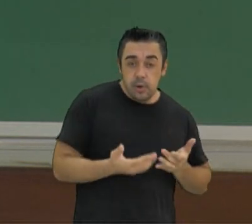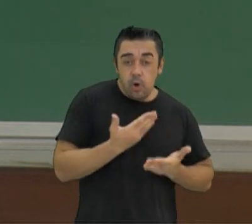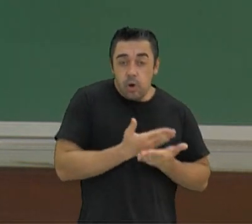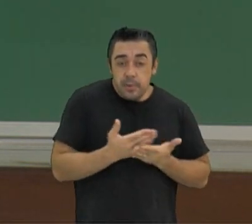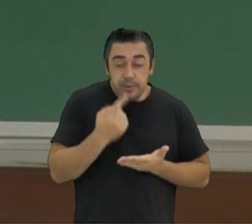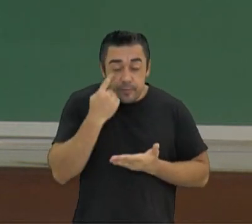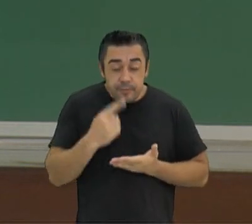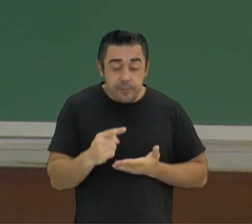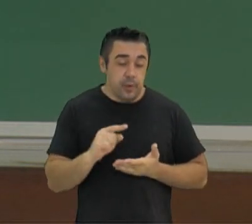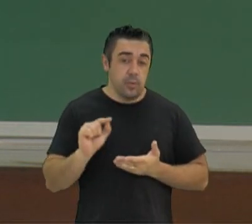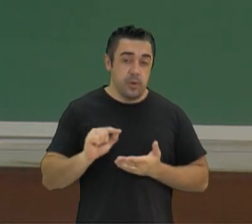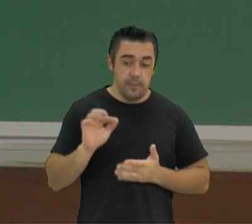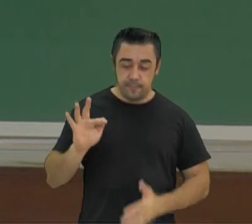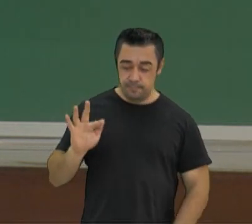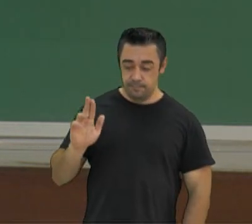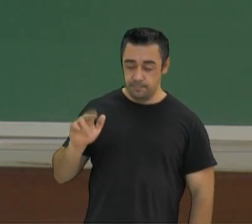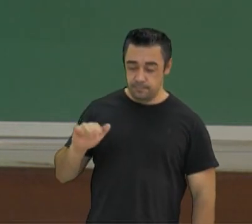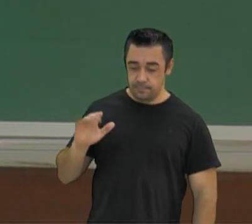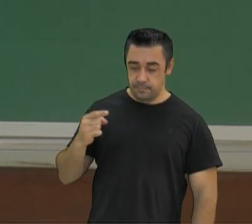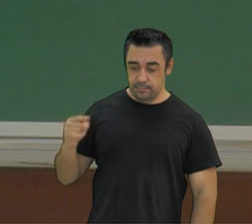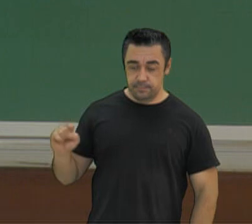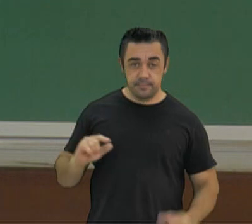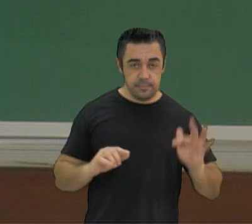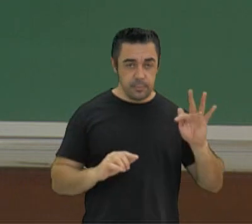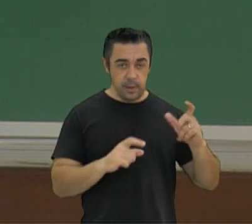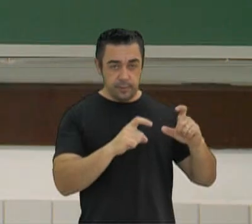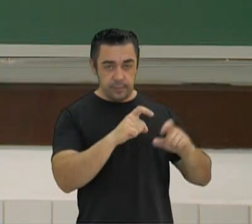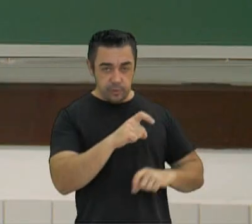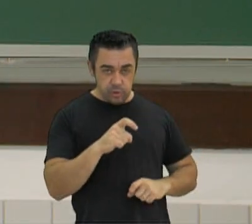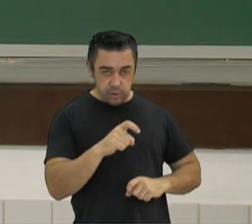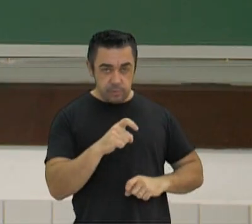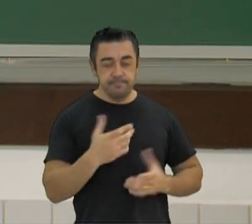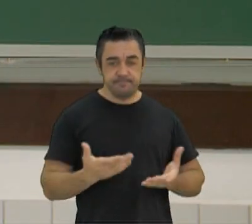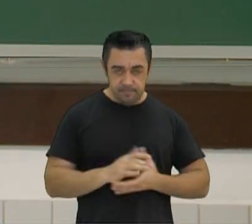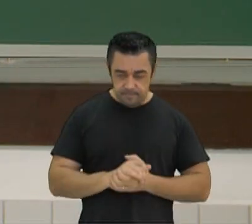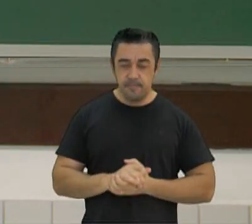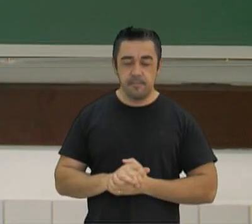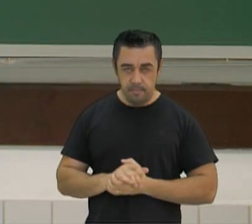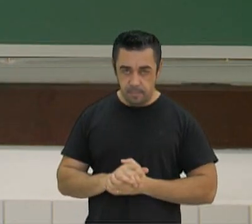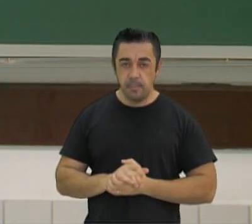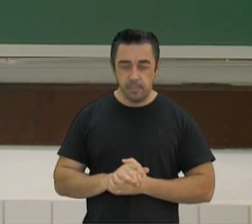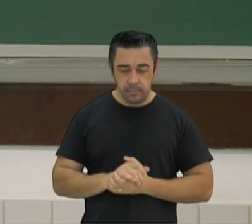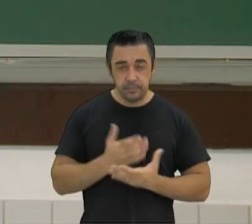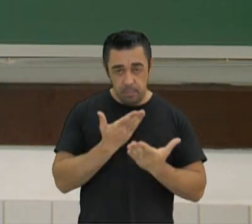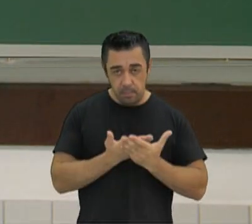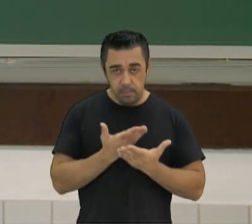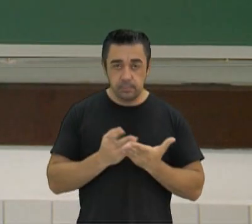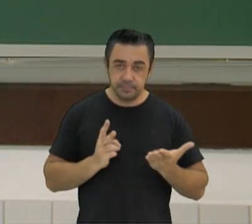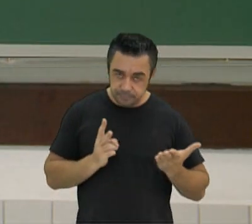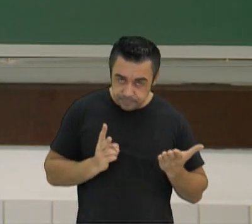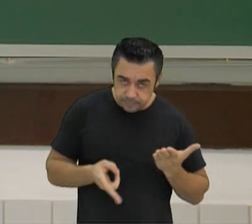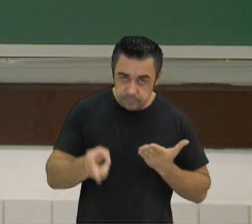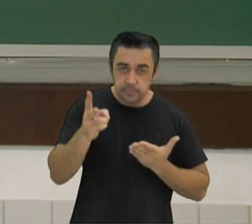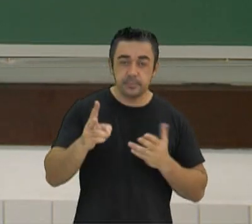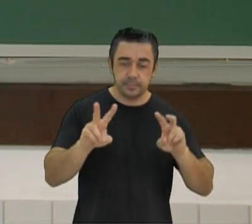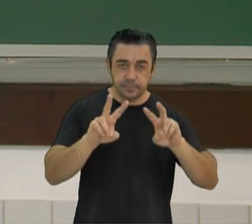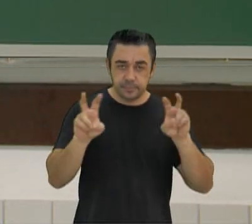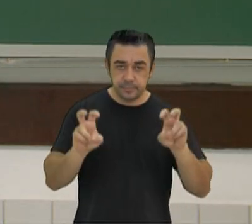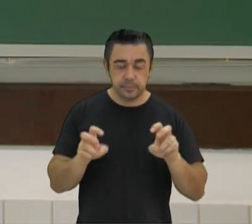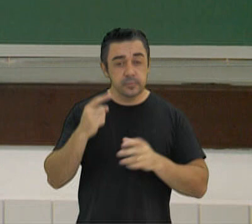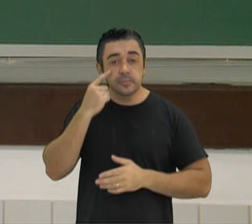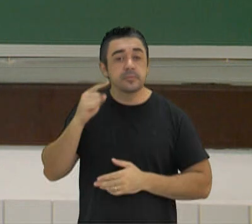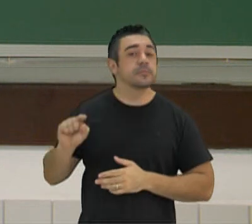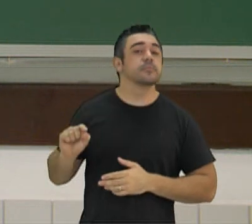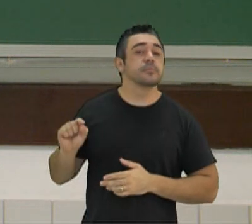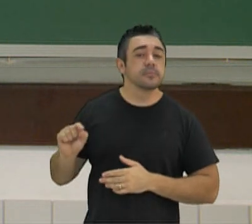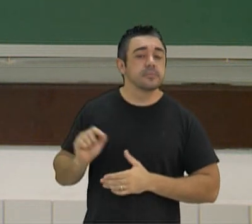uma série de retomadas, tá? E nós falamos sobre noção intuitiva de função. Na aula de hoje nós vamos continuar com esse assunto e vamos ver o